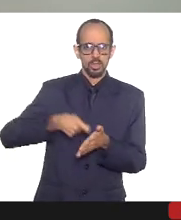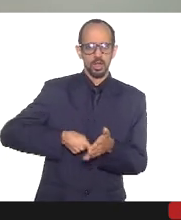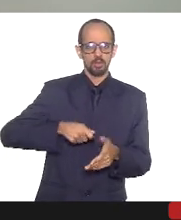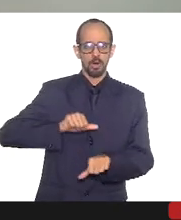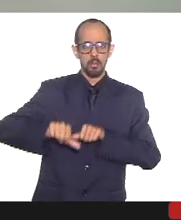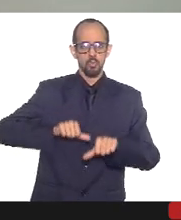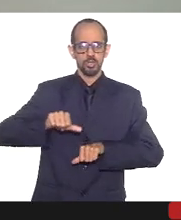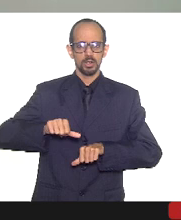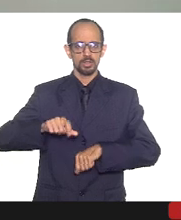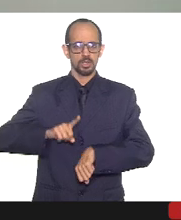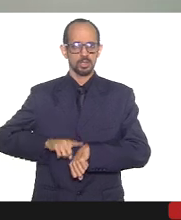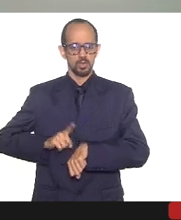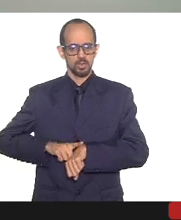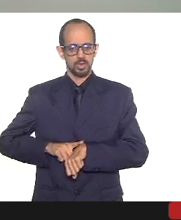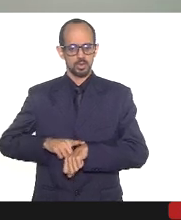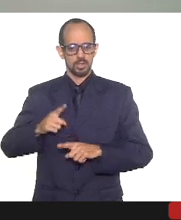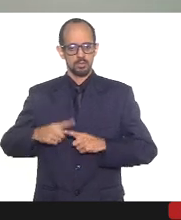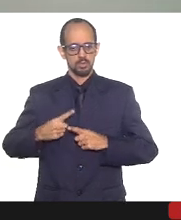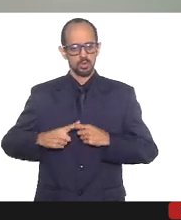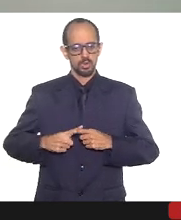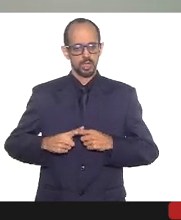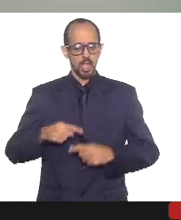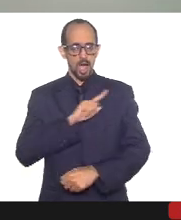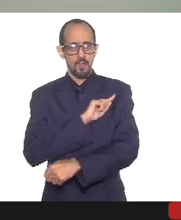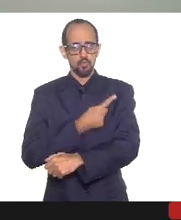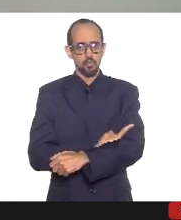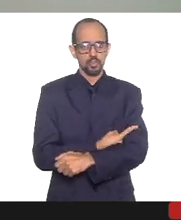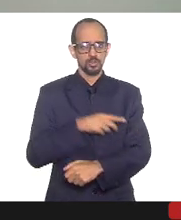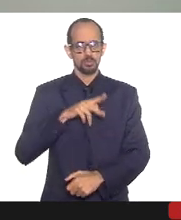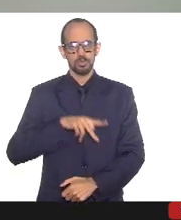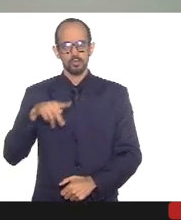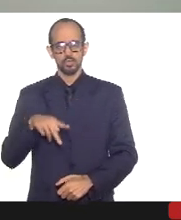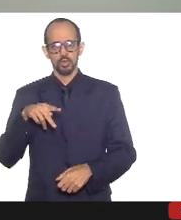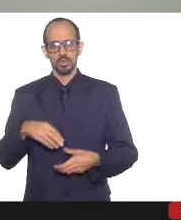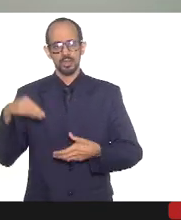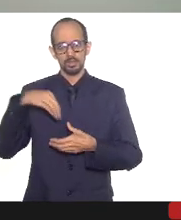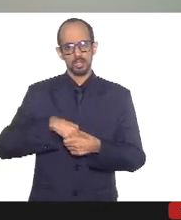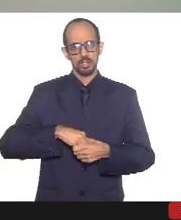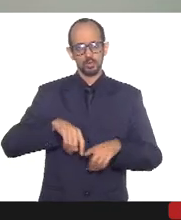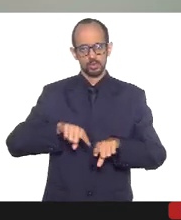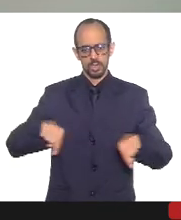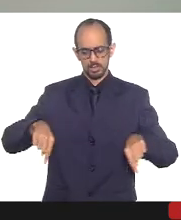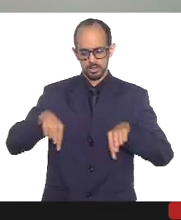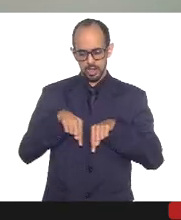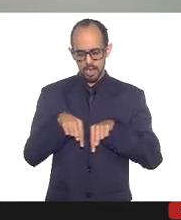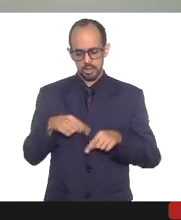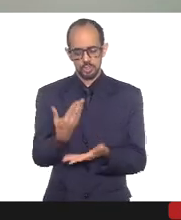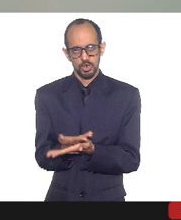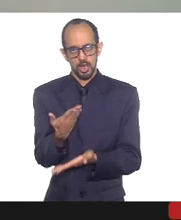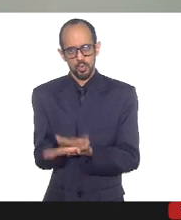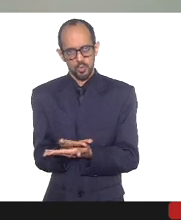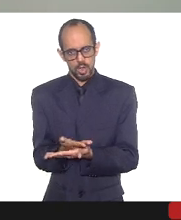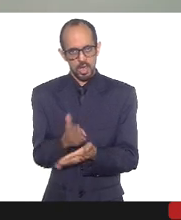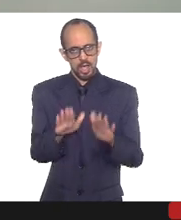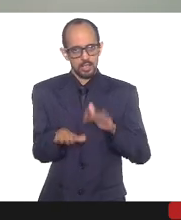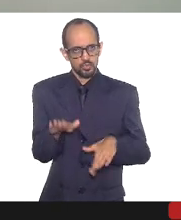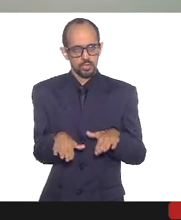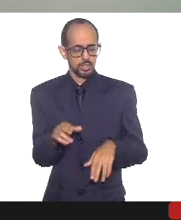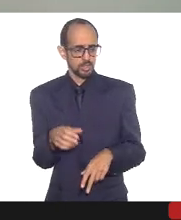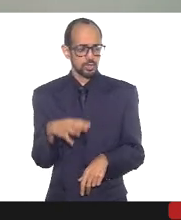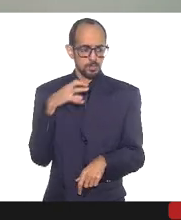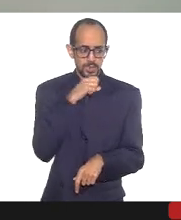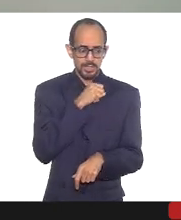entende que a força do professor está também dentro da sala de aula. Né? Às vezes a gente até vê alguns colegas achando que a